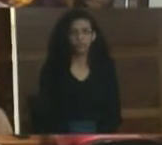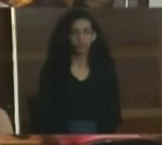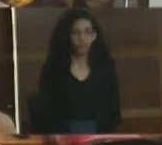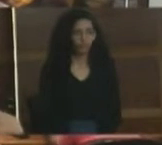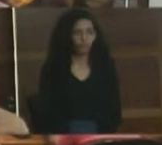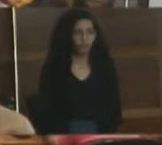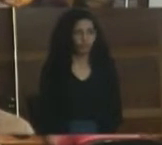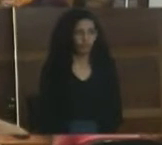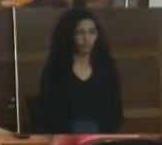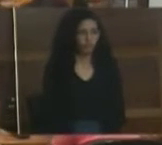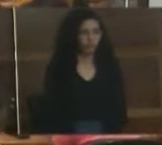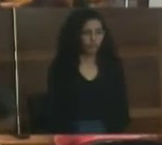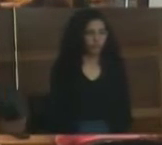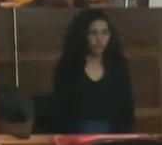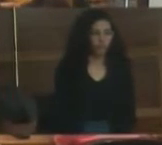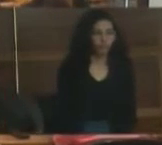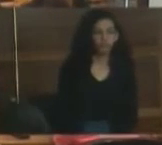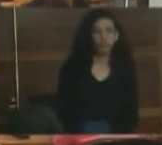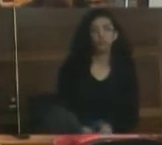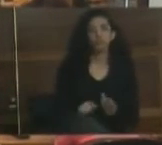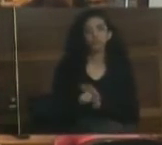a mãe deve